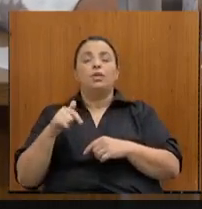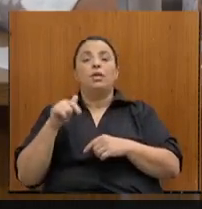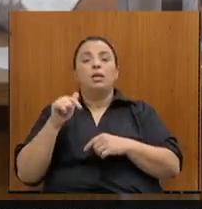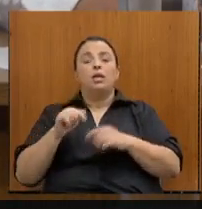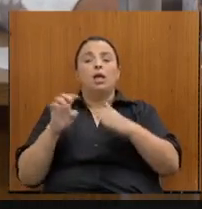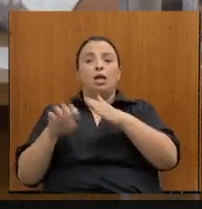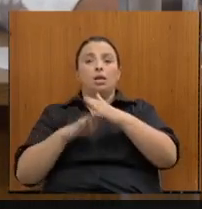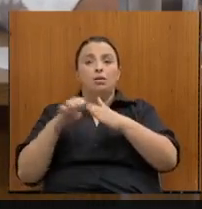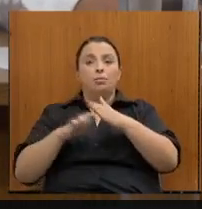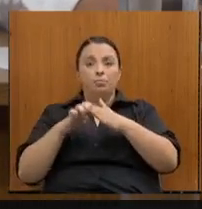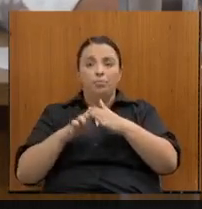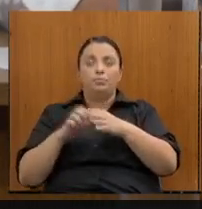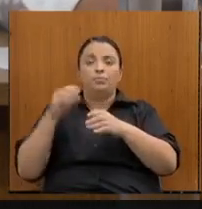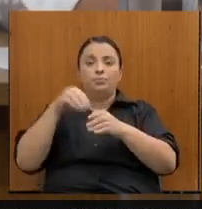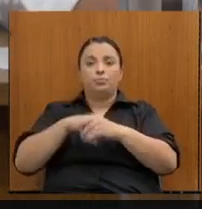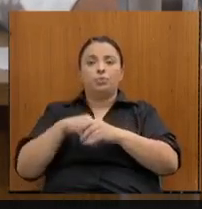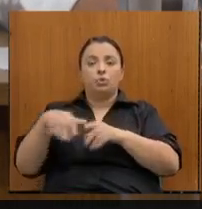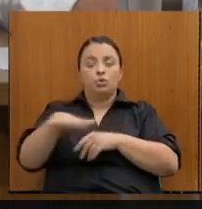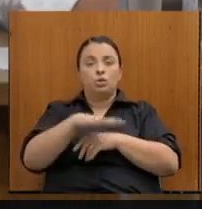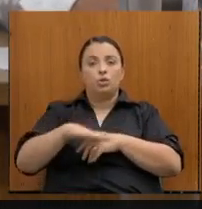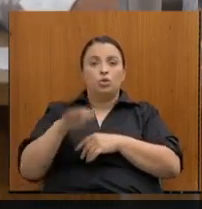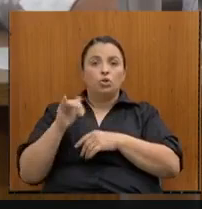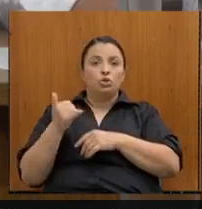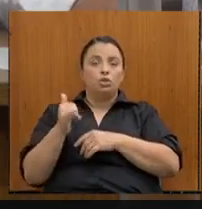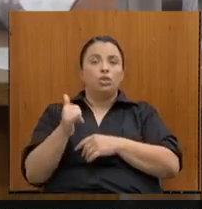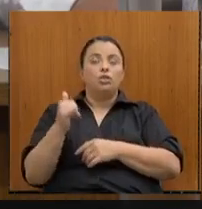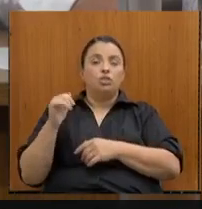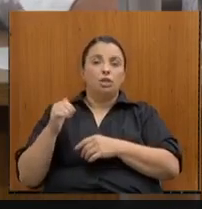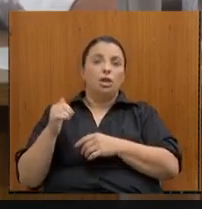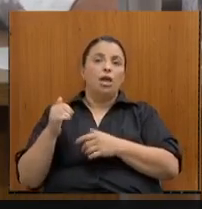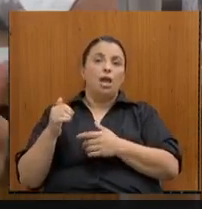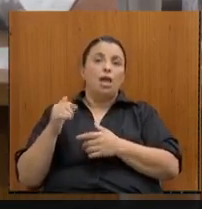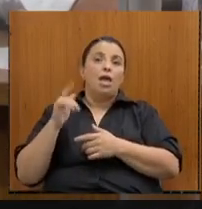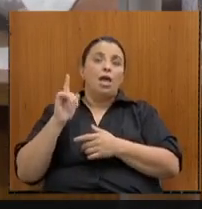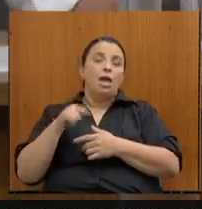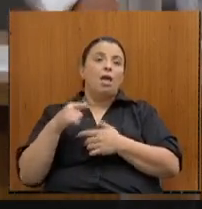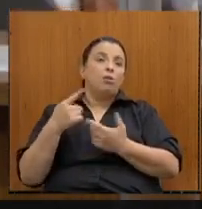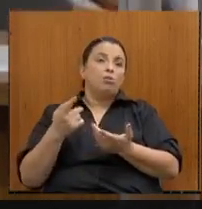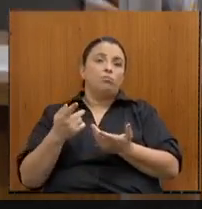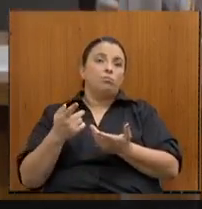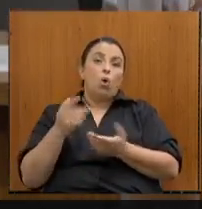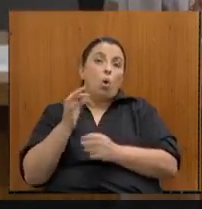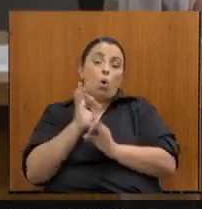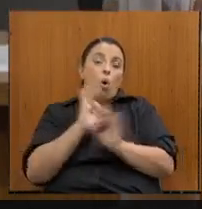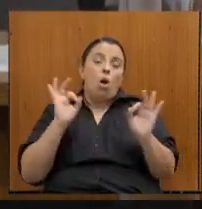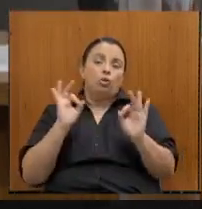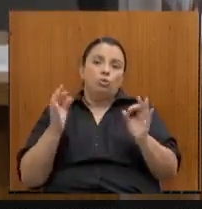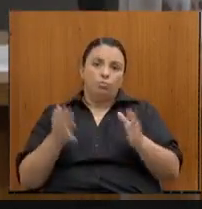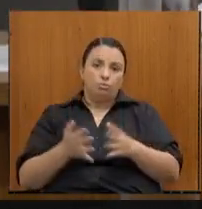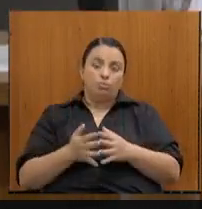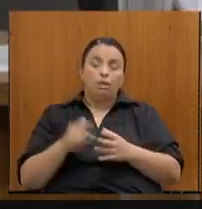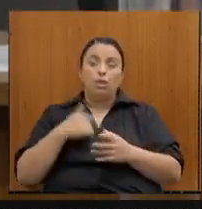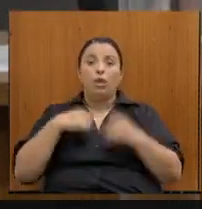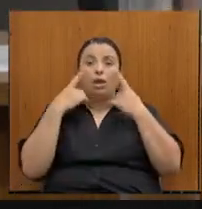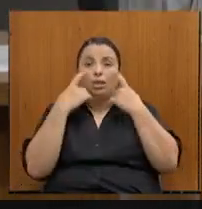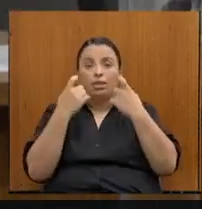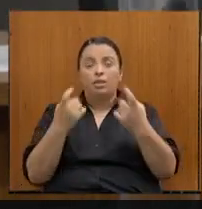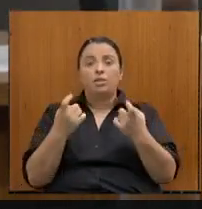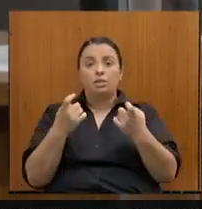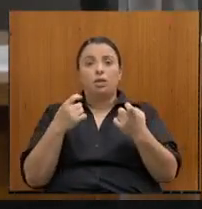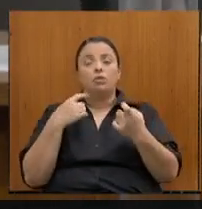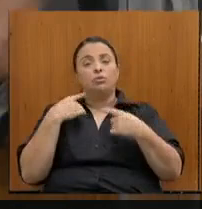do setor de energia elétrica consegue ser sim um grande Player né então é muito interessante a gente trazer essa discussão